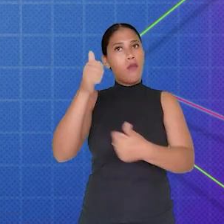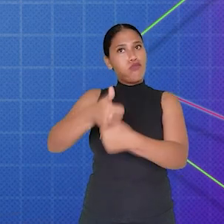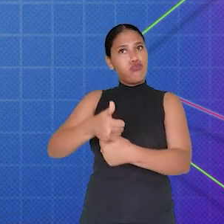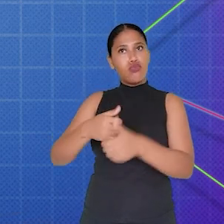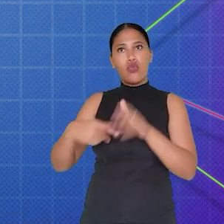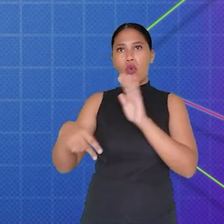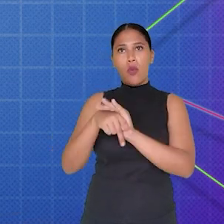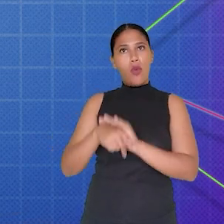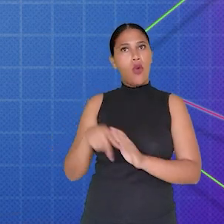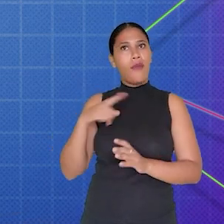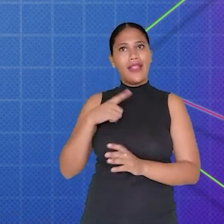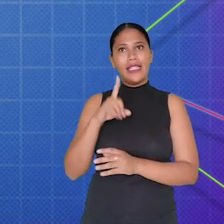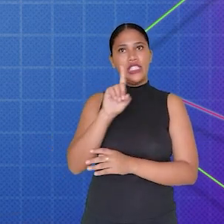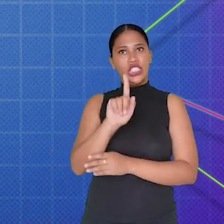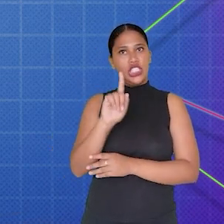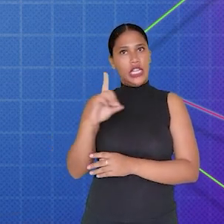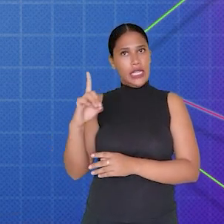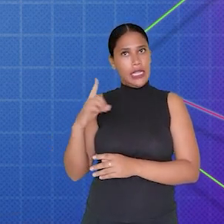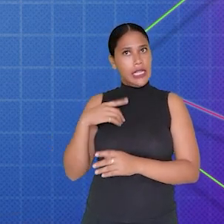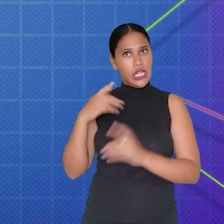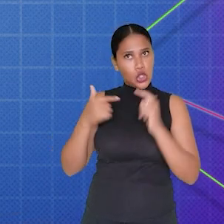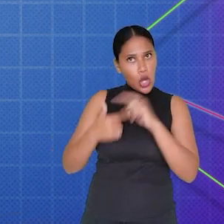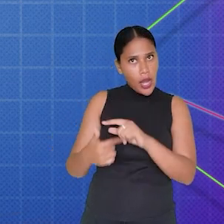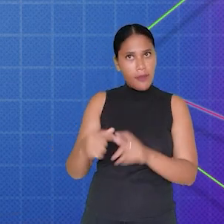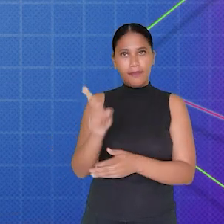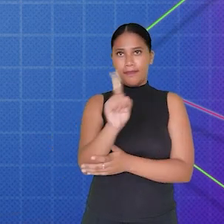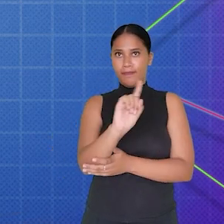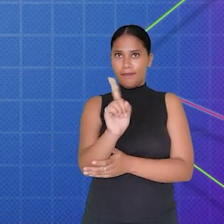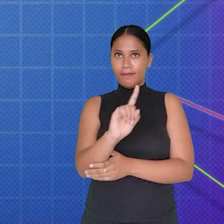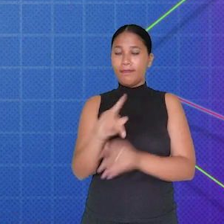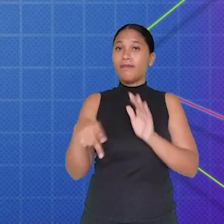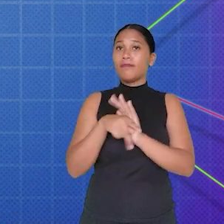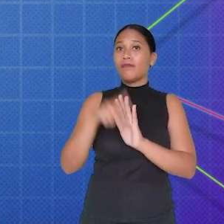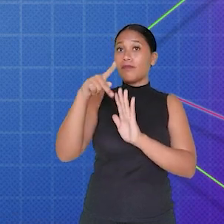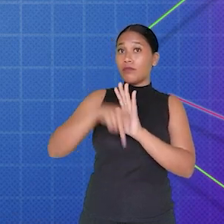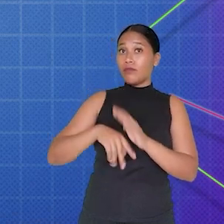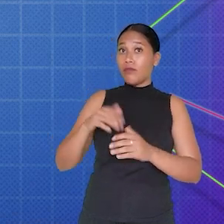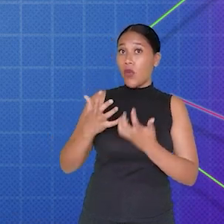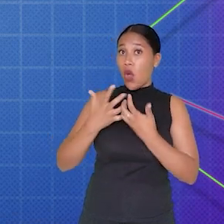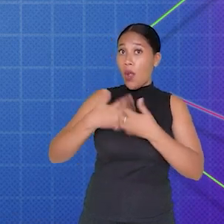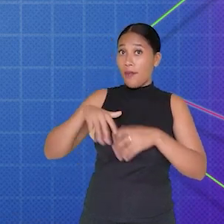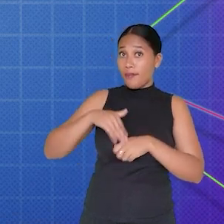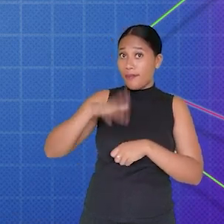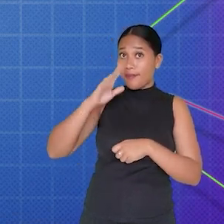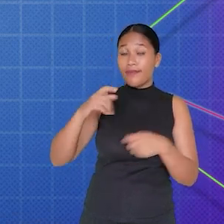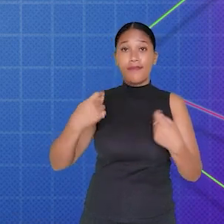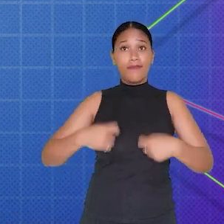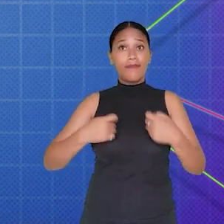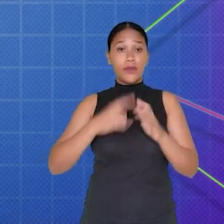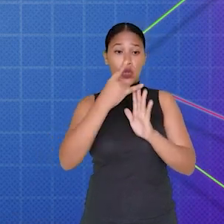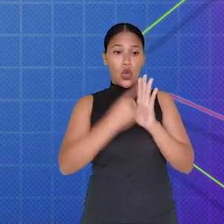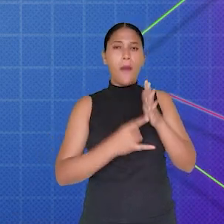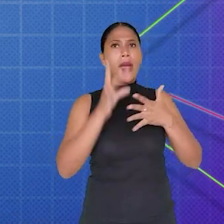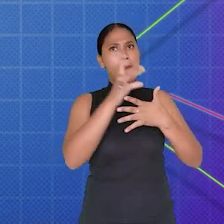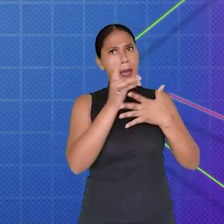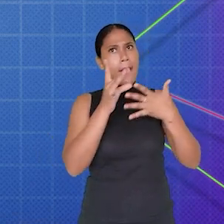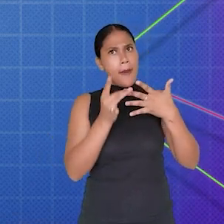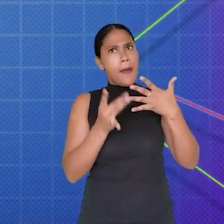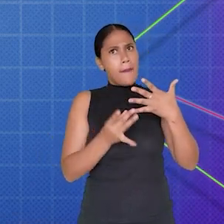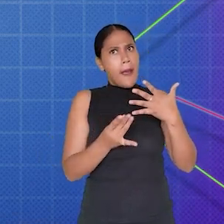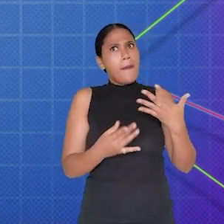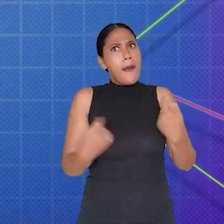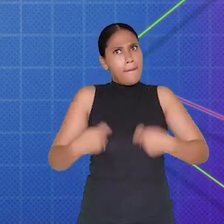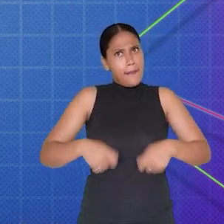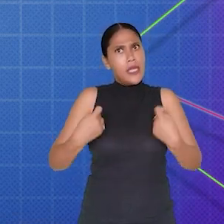GDD não substitui completamente o Game Design Document tradicional. Para objetos maiores e mais complexos, é necessário um documento